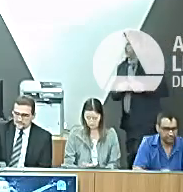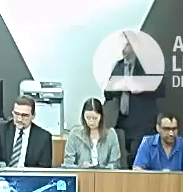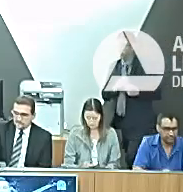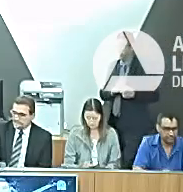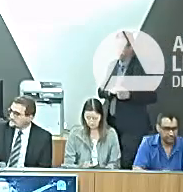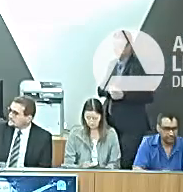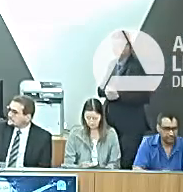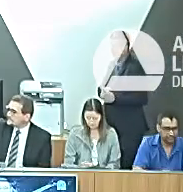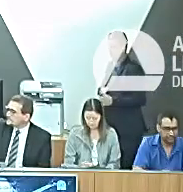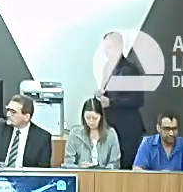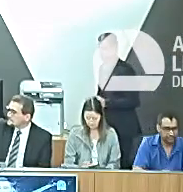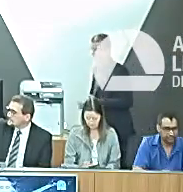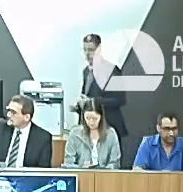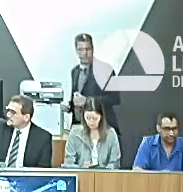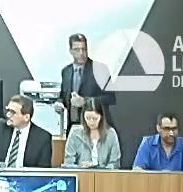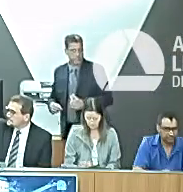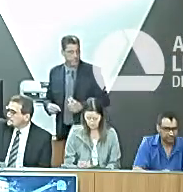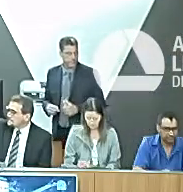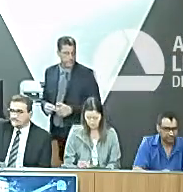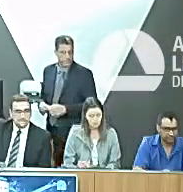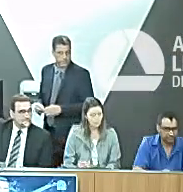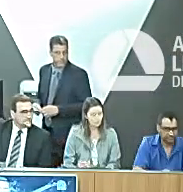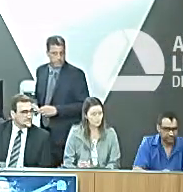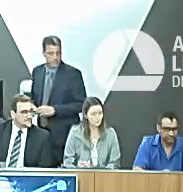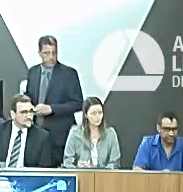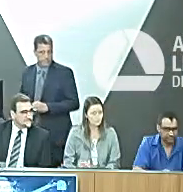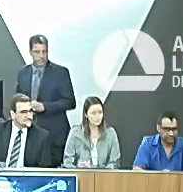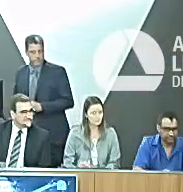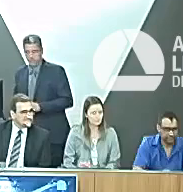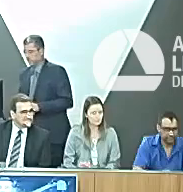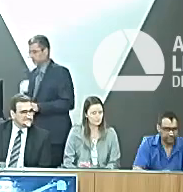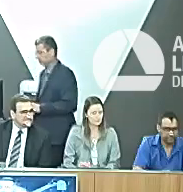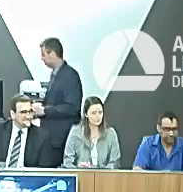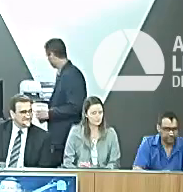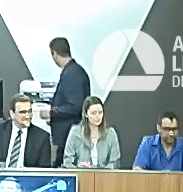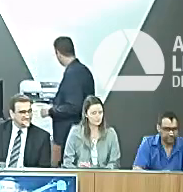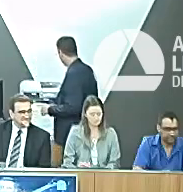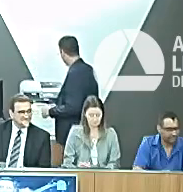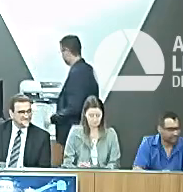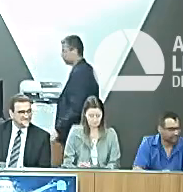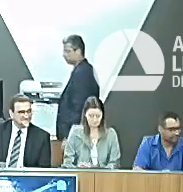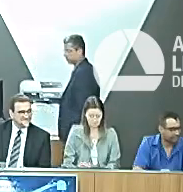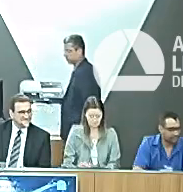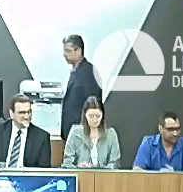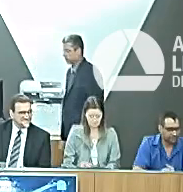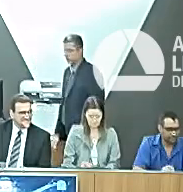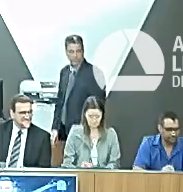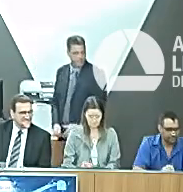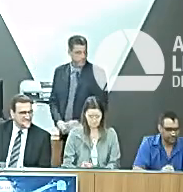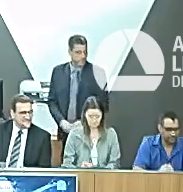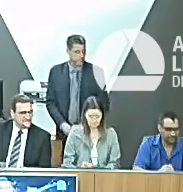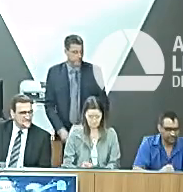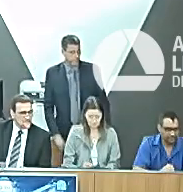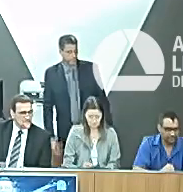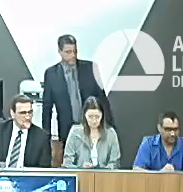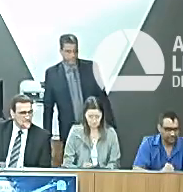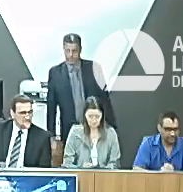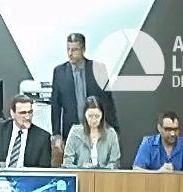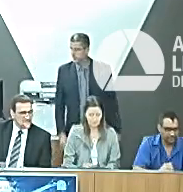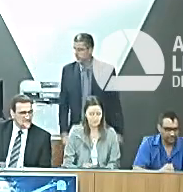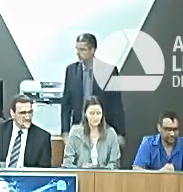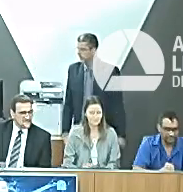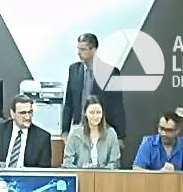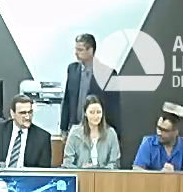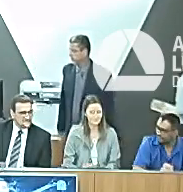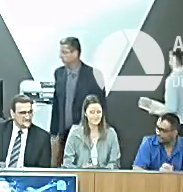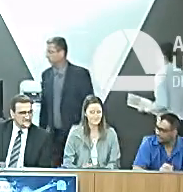eu quero registrar e agradecer a presença do deputado joão leite convidava a semana para tomar assento à mesa de trabalho por gentileza eu não